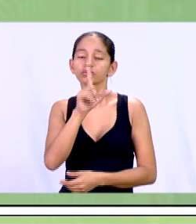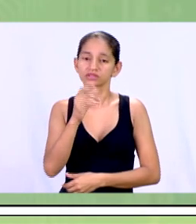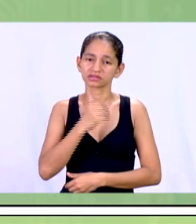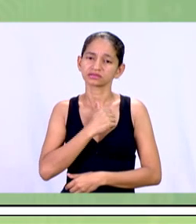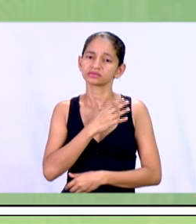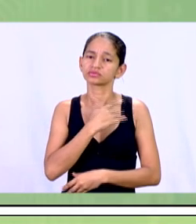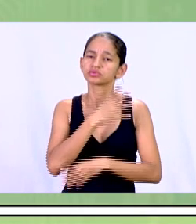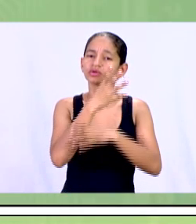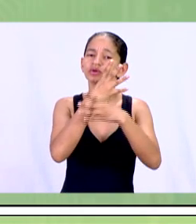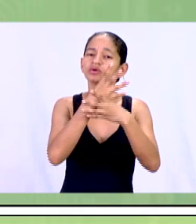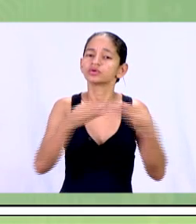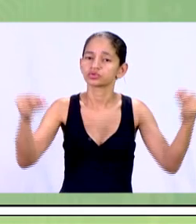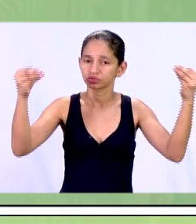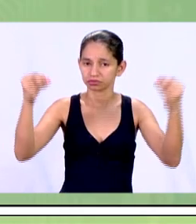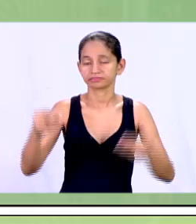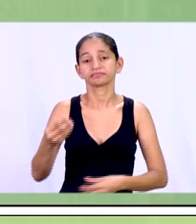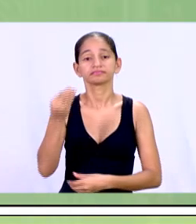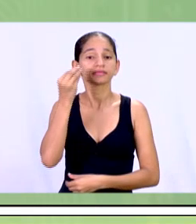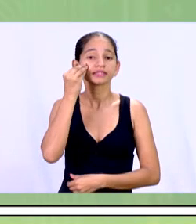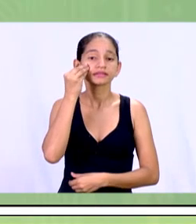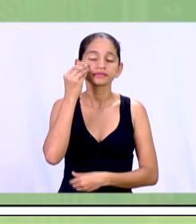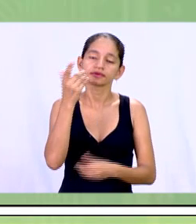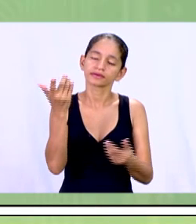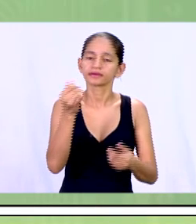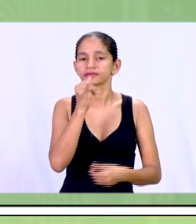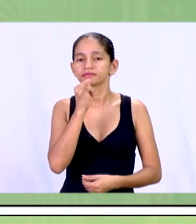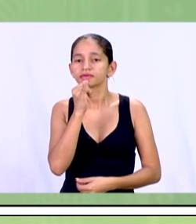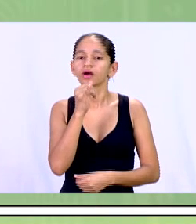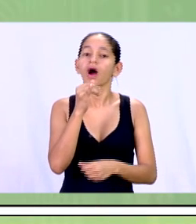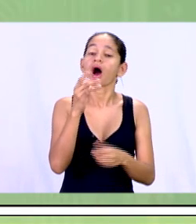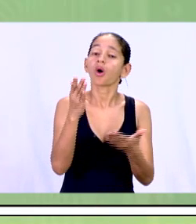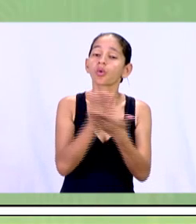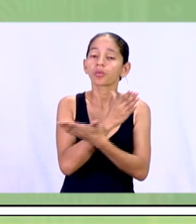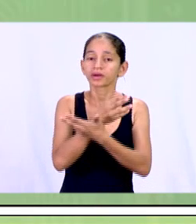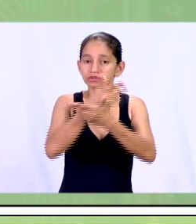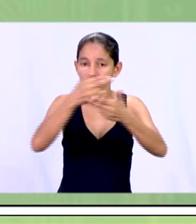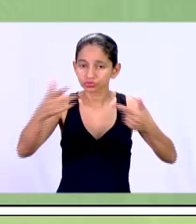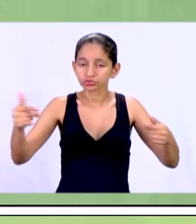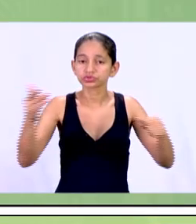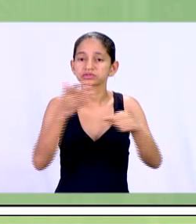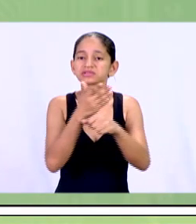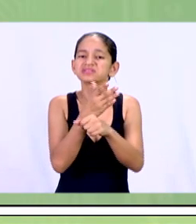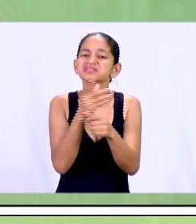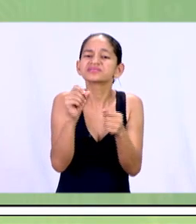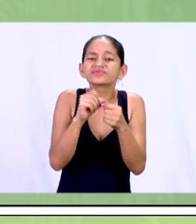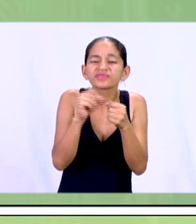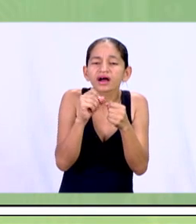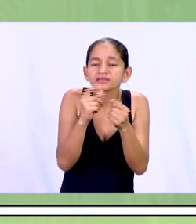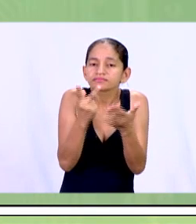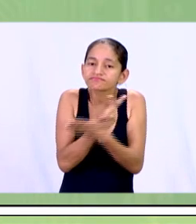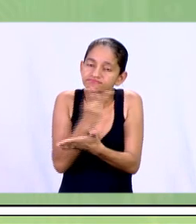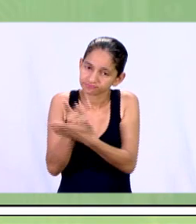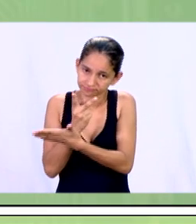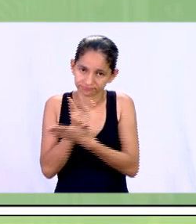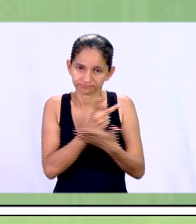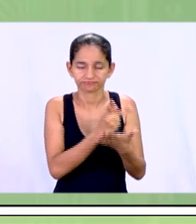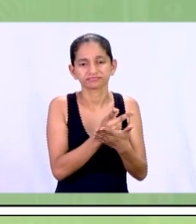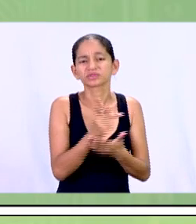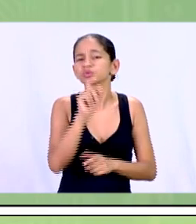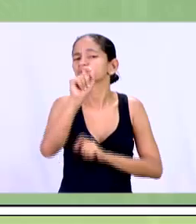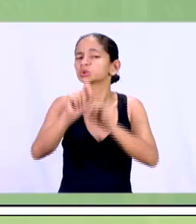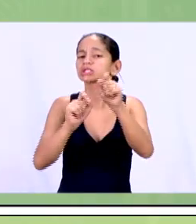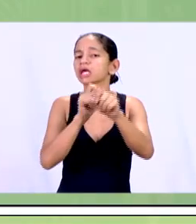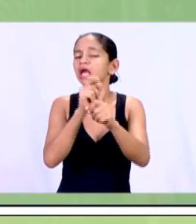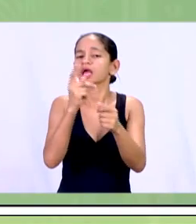E o que gera essa exclusão? Práticas ilegais, né? E, portanto, imorais. Que práticas